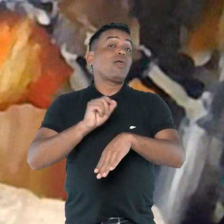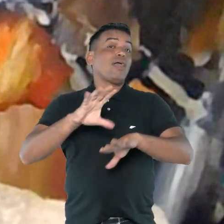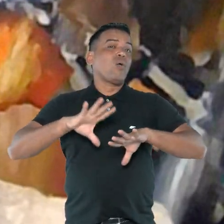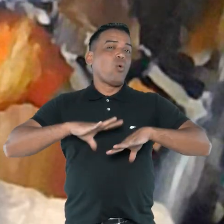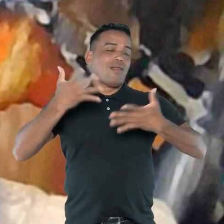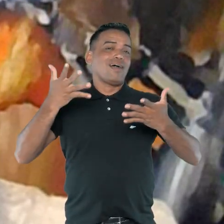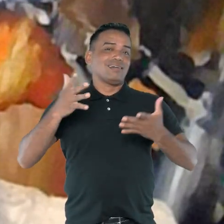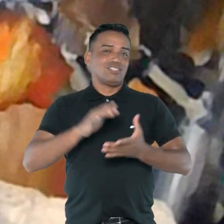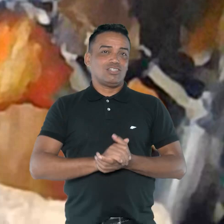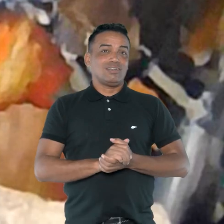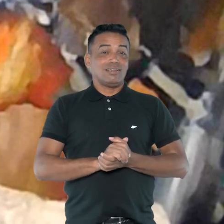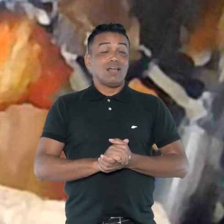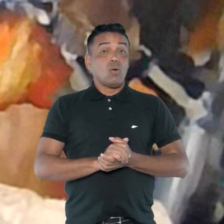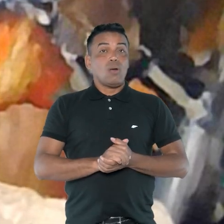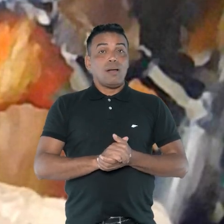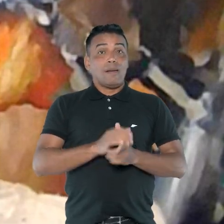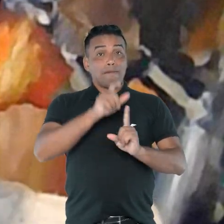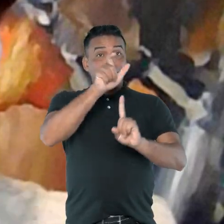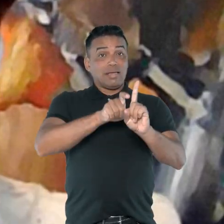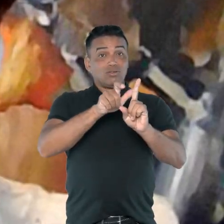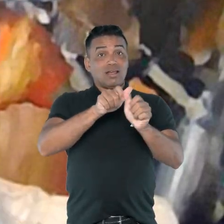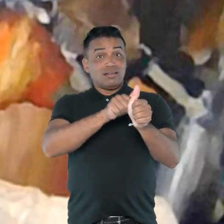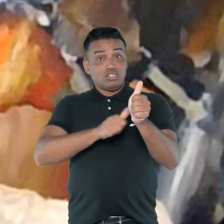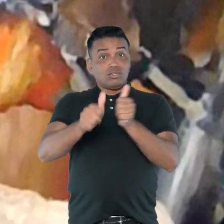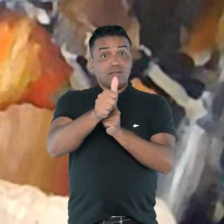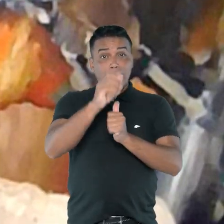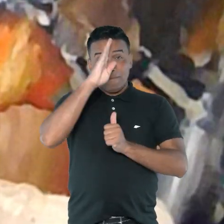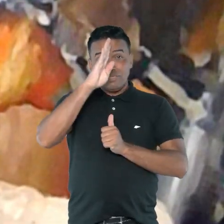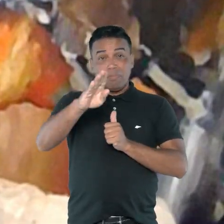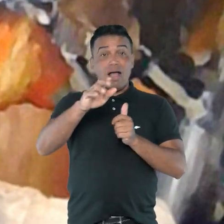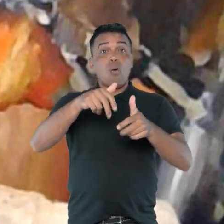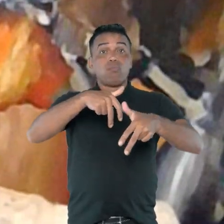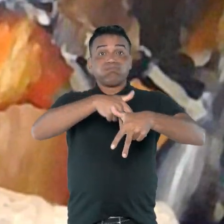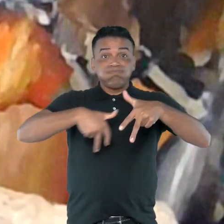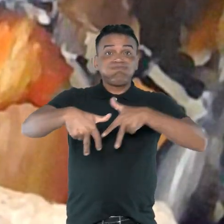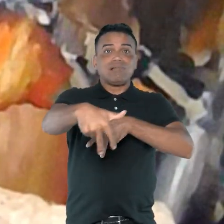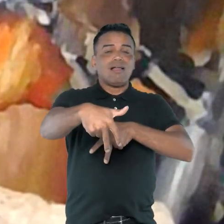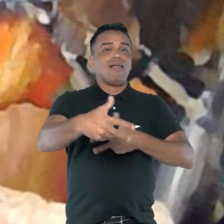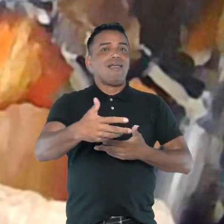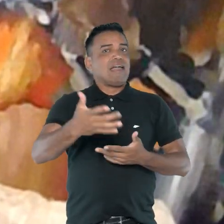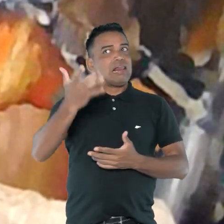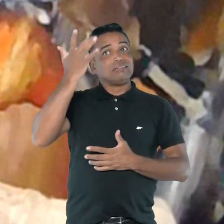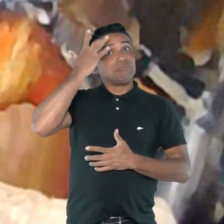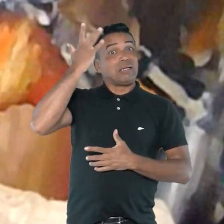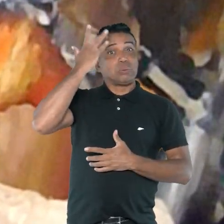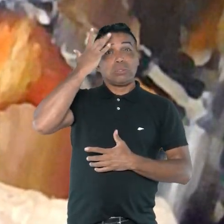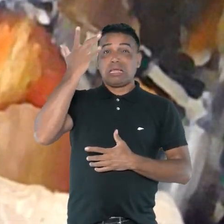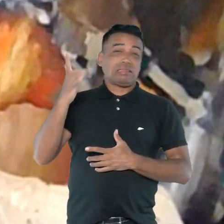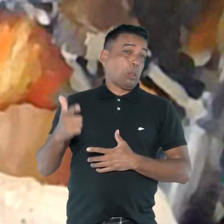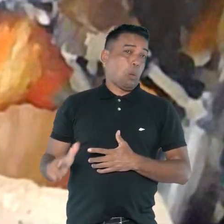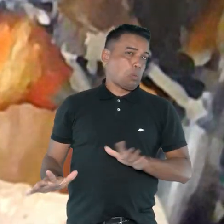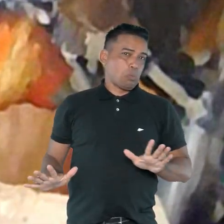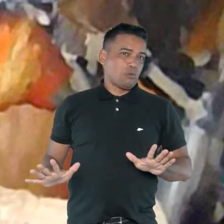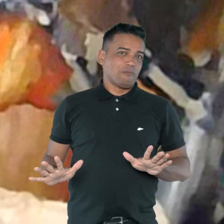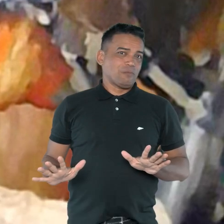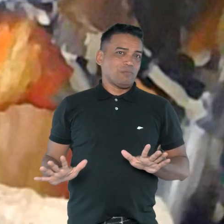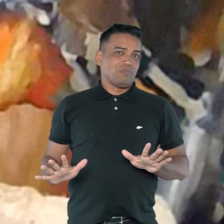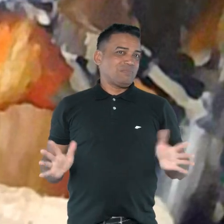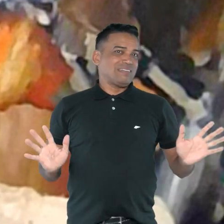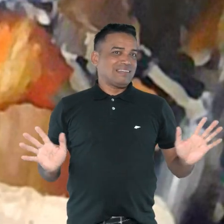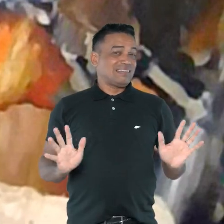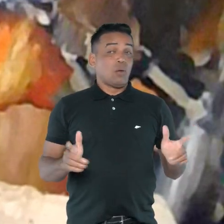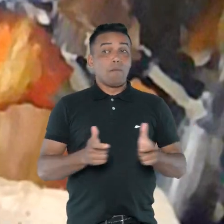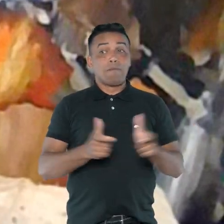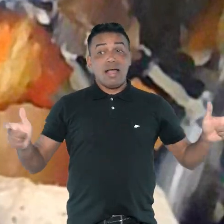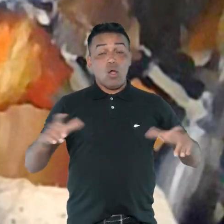a personagem, a protagonista, ela é muito imatura e ela não é exatamente uma pessoa assim virtuosa.